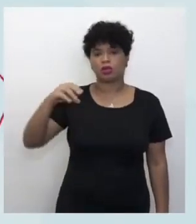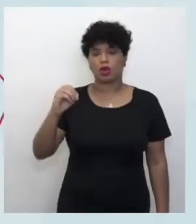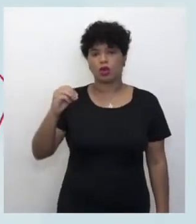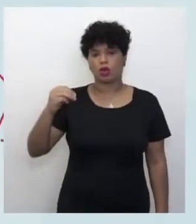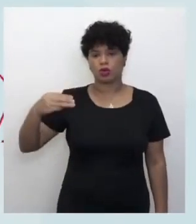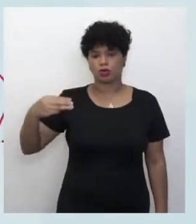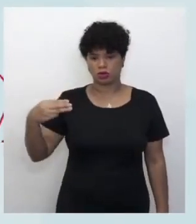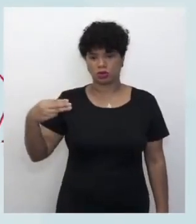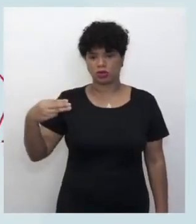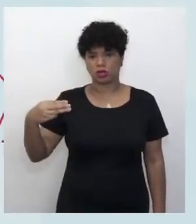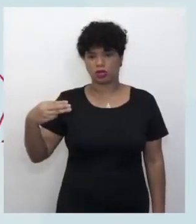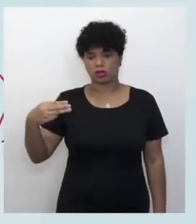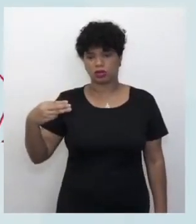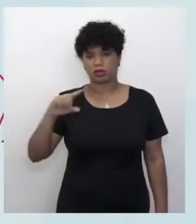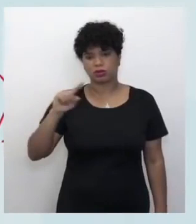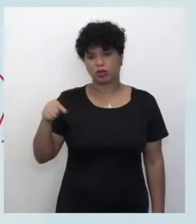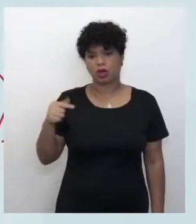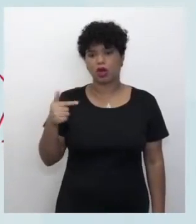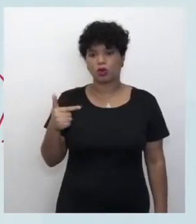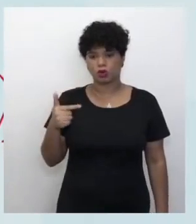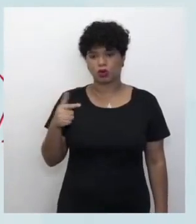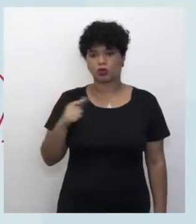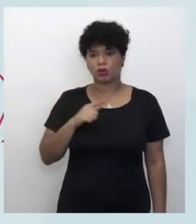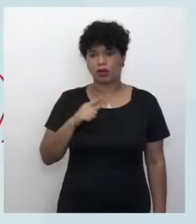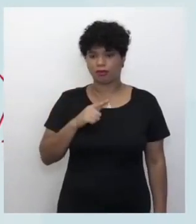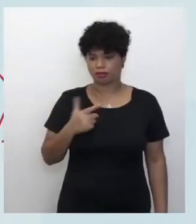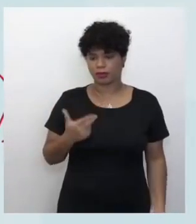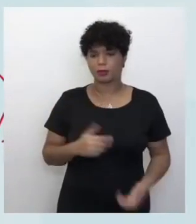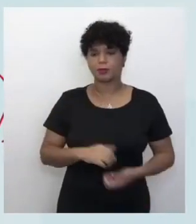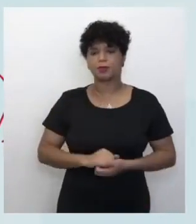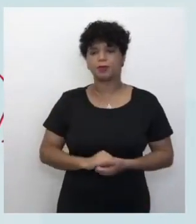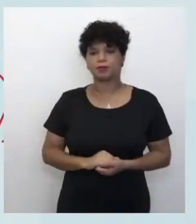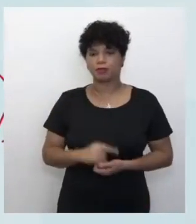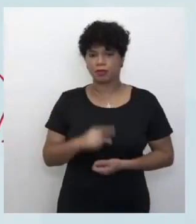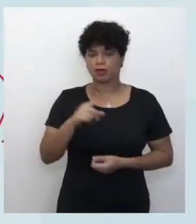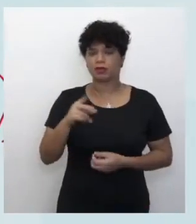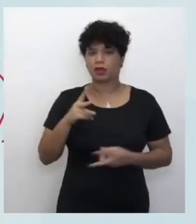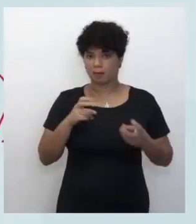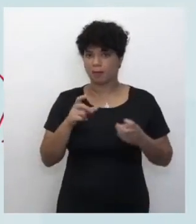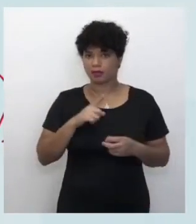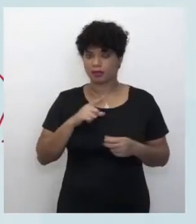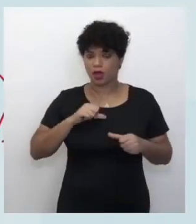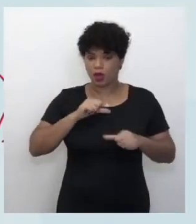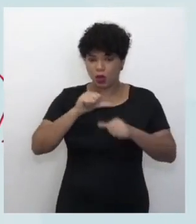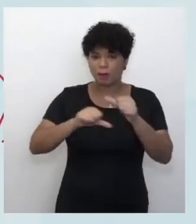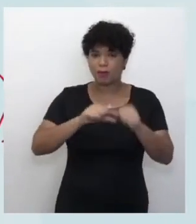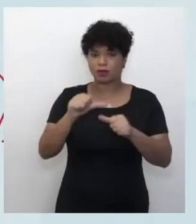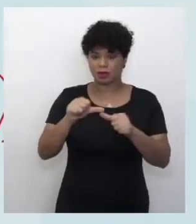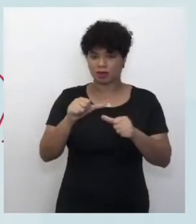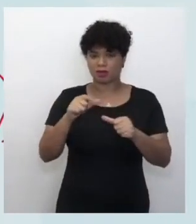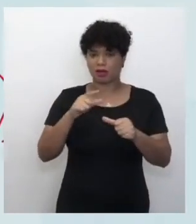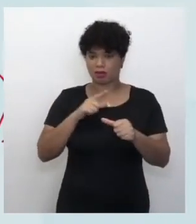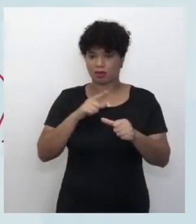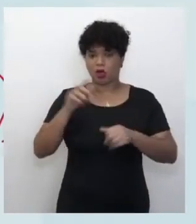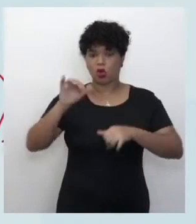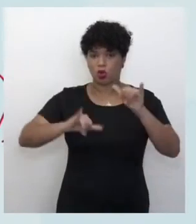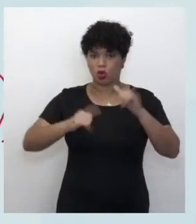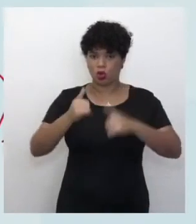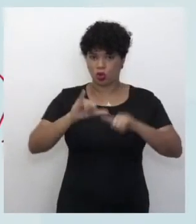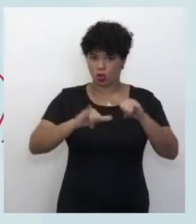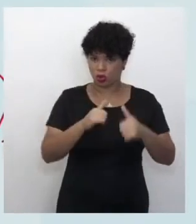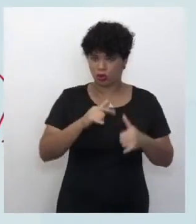CuNO3, 2. Portanto, aqui, né? Observe que ocorreu uma reação química. Eu tenho de um